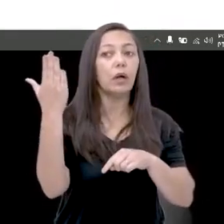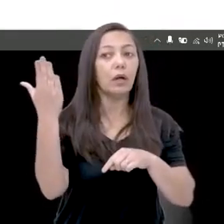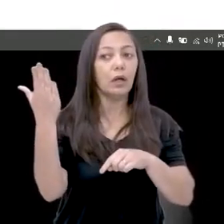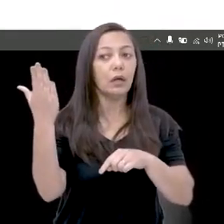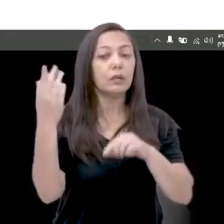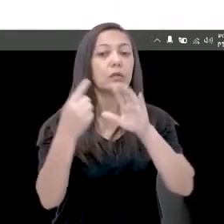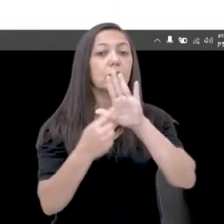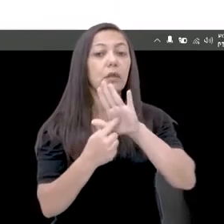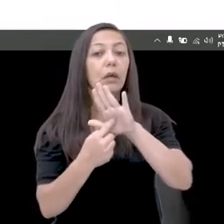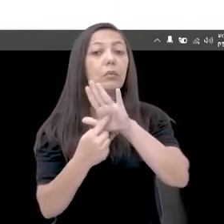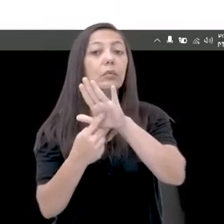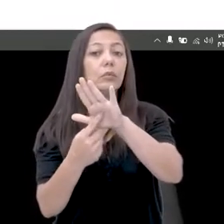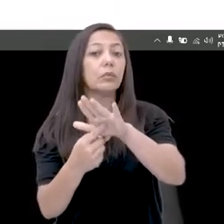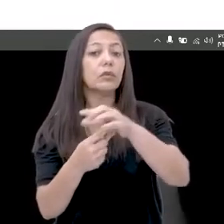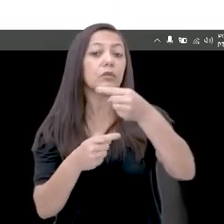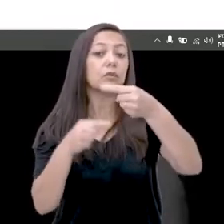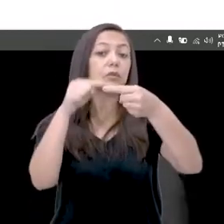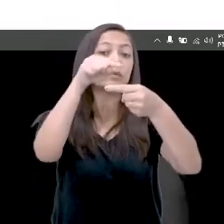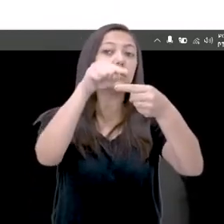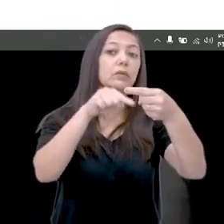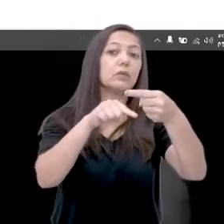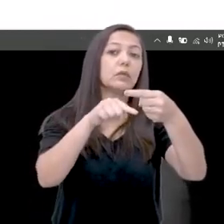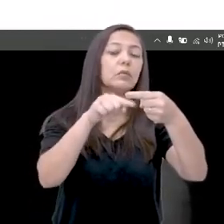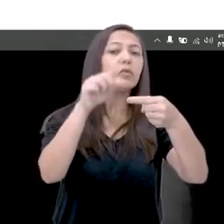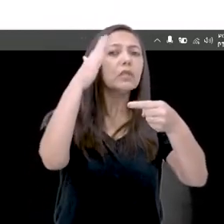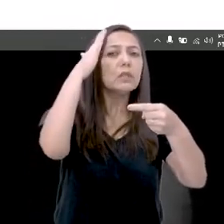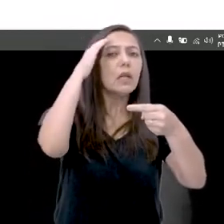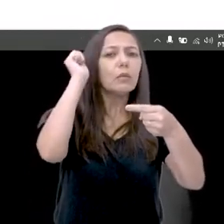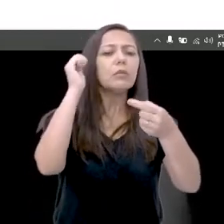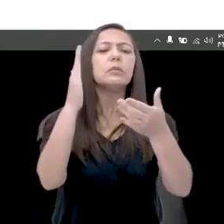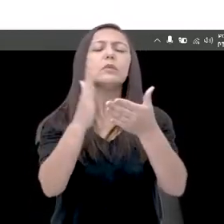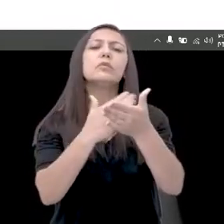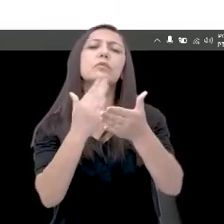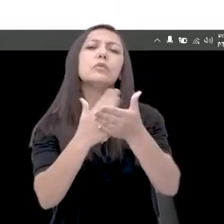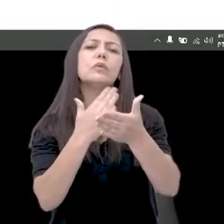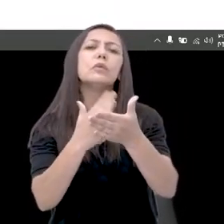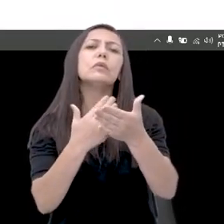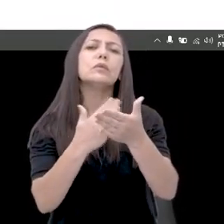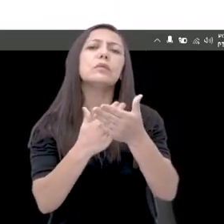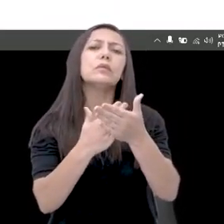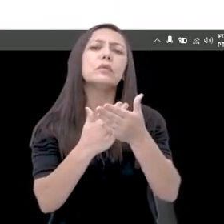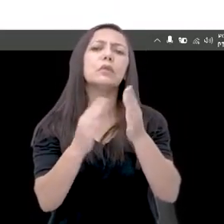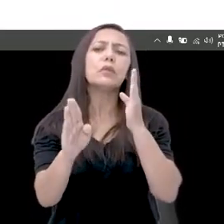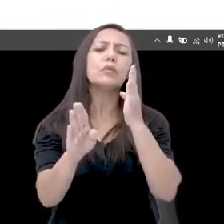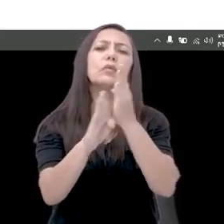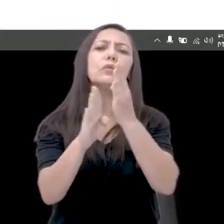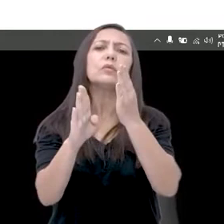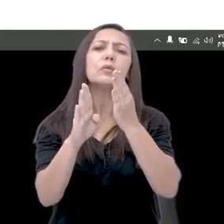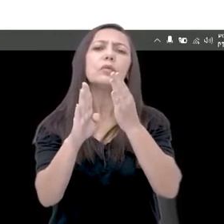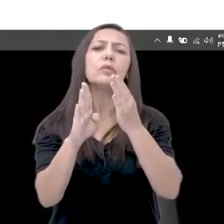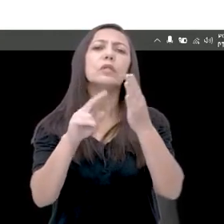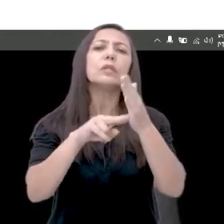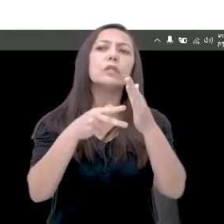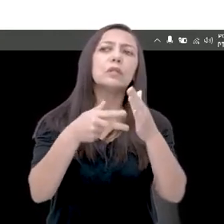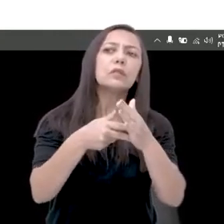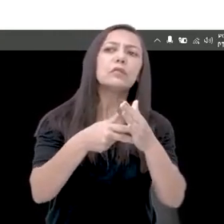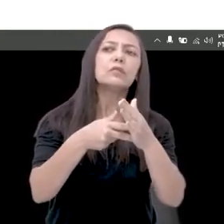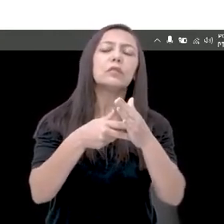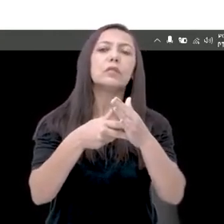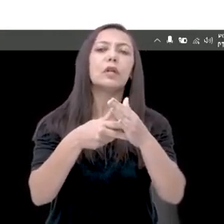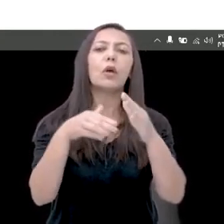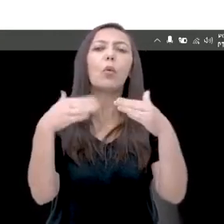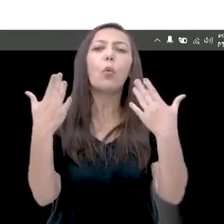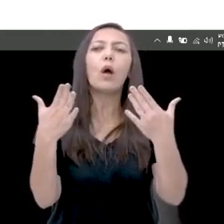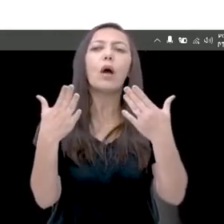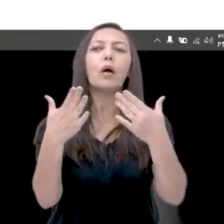está no canto inferior esquerdo do slide. Ele pede para que você identifique no caderno aquela que representa a razão,